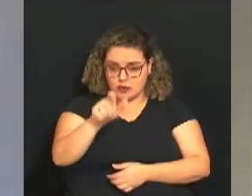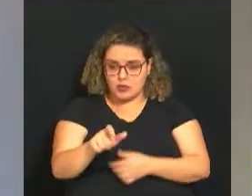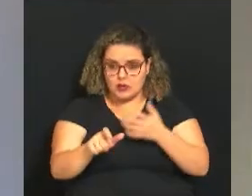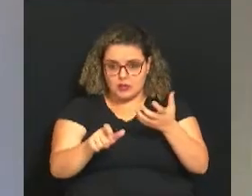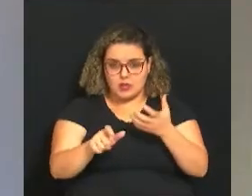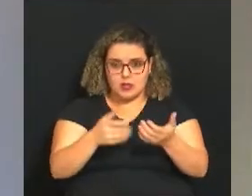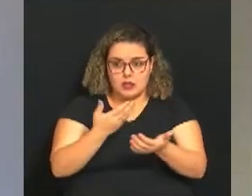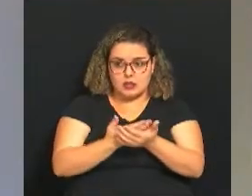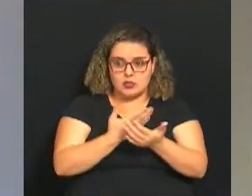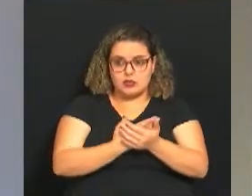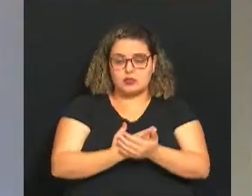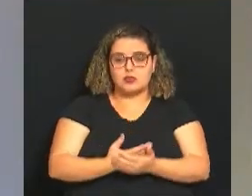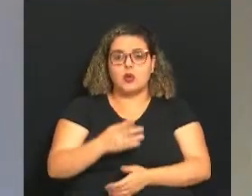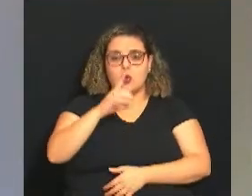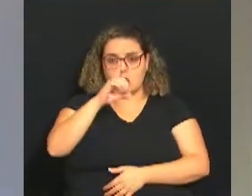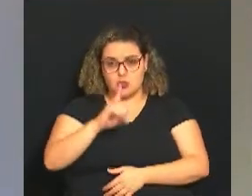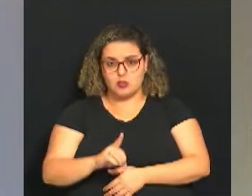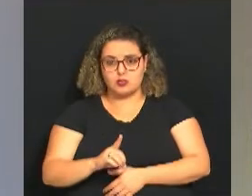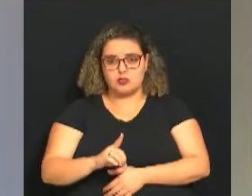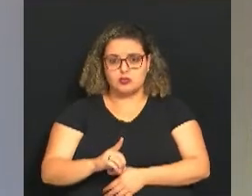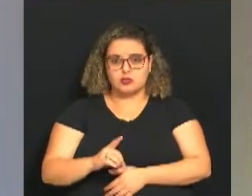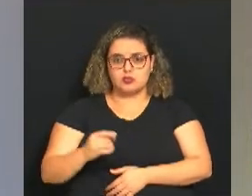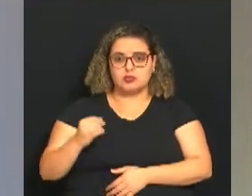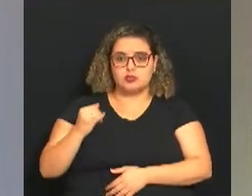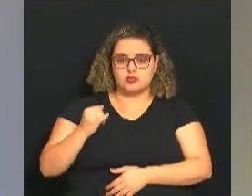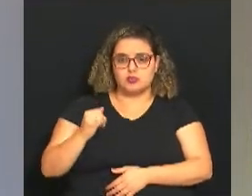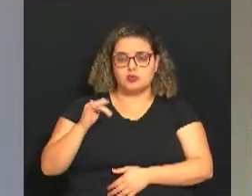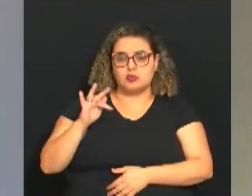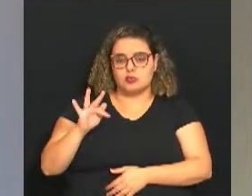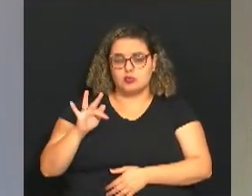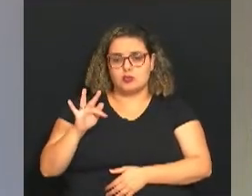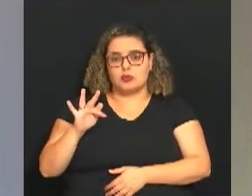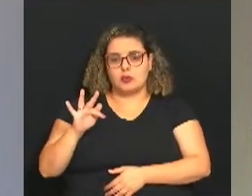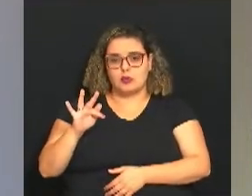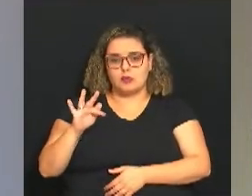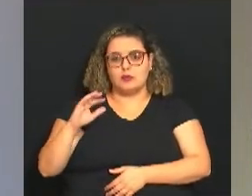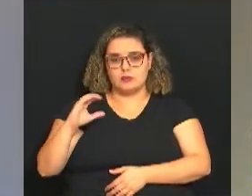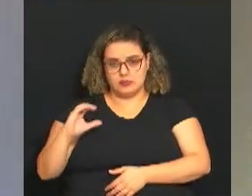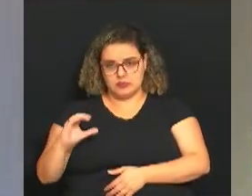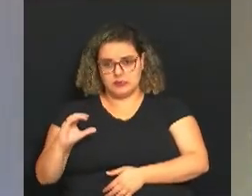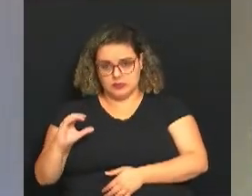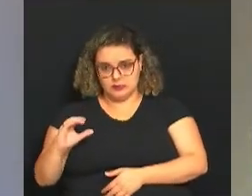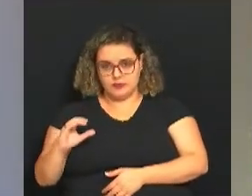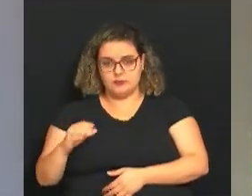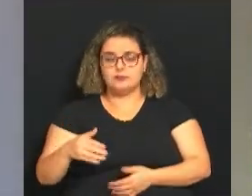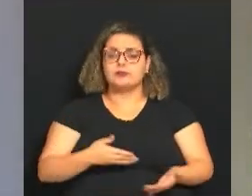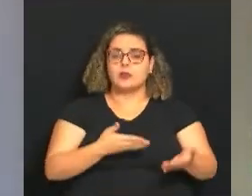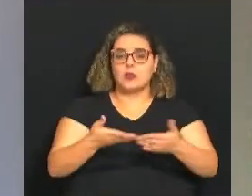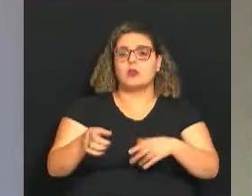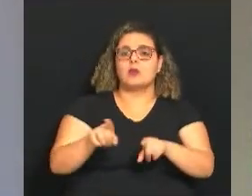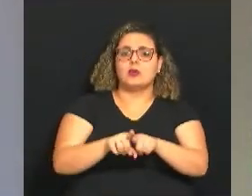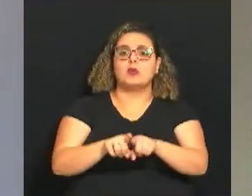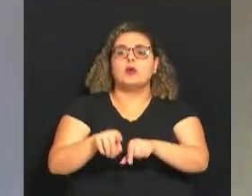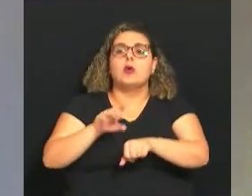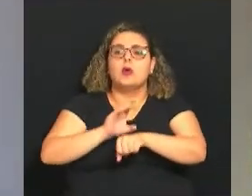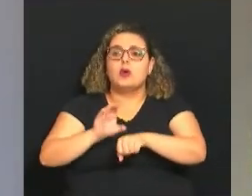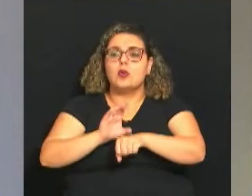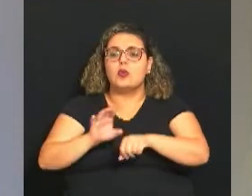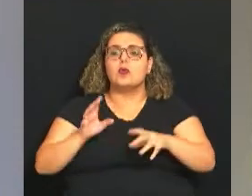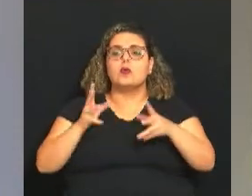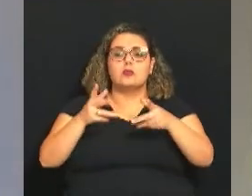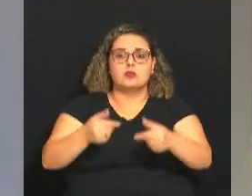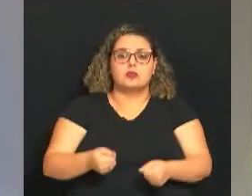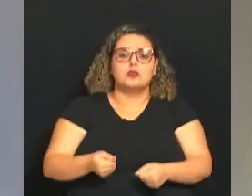O diretor do Instituto Federal de São Paulo, Campus Campinas, apresentou também os cursos oferecidos pela